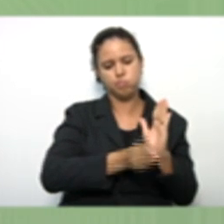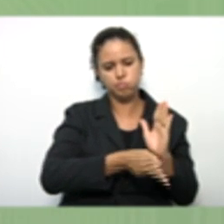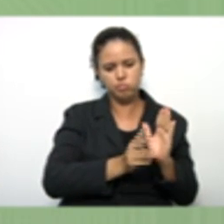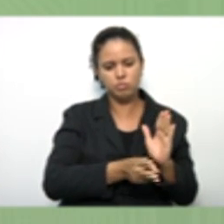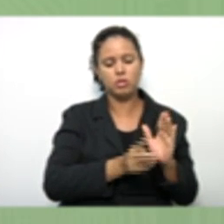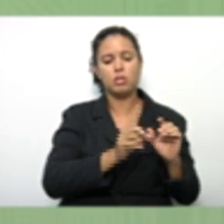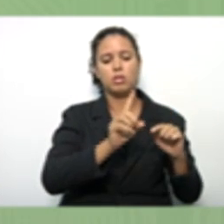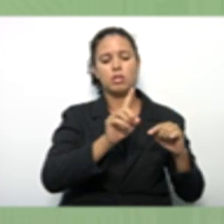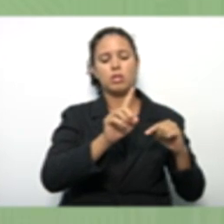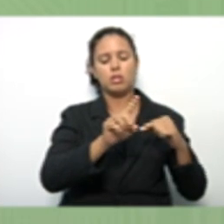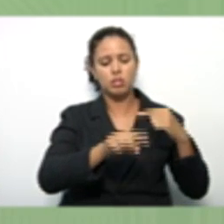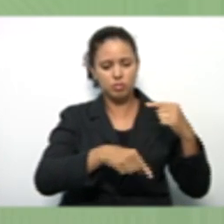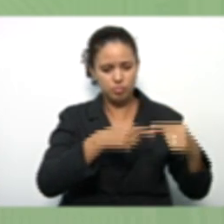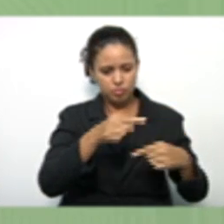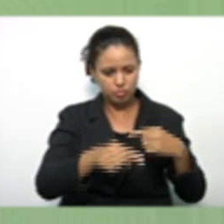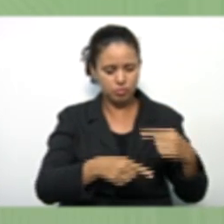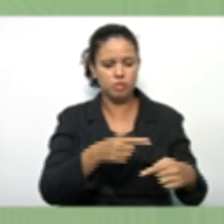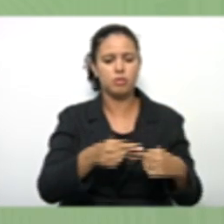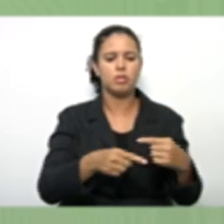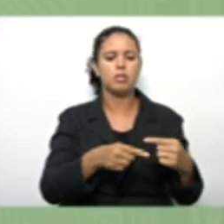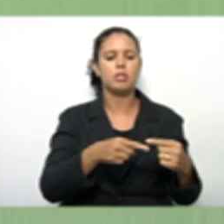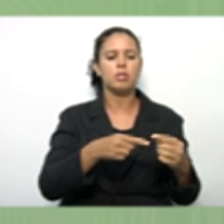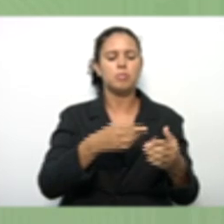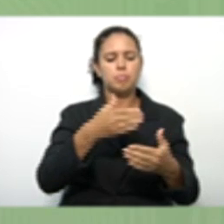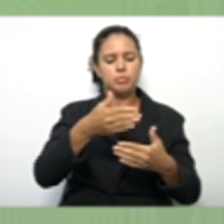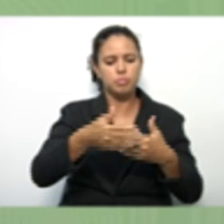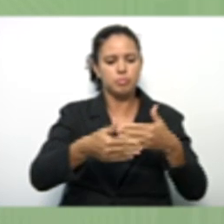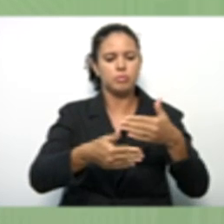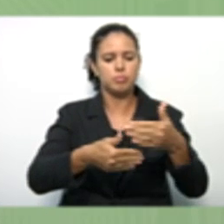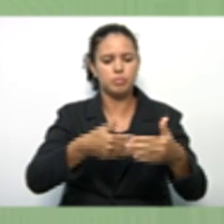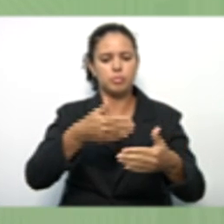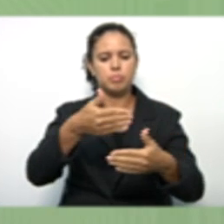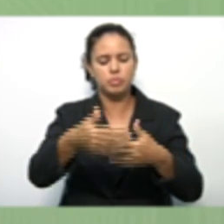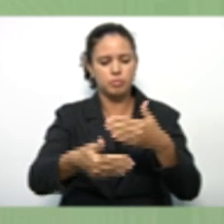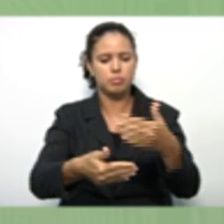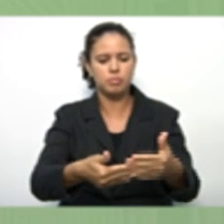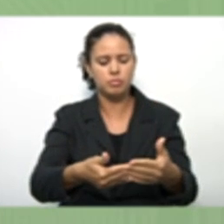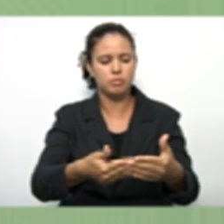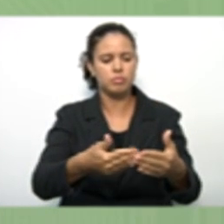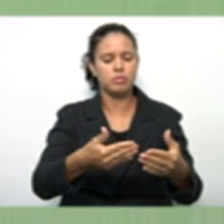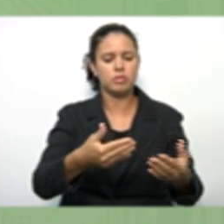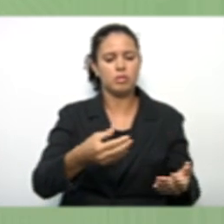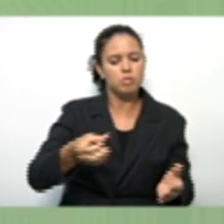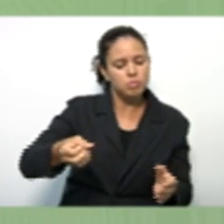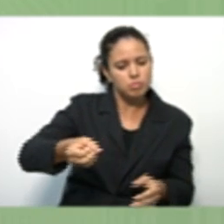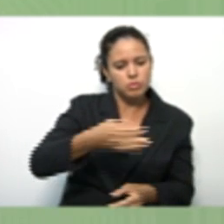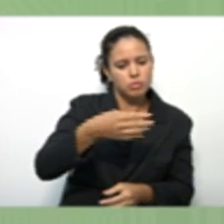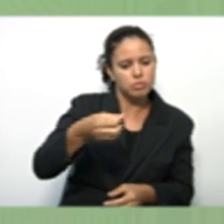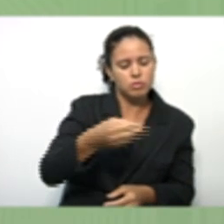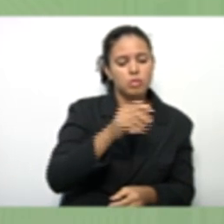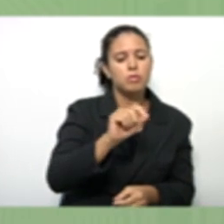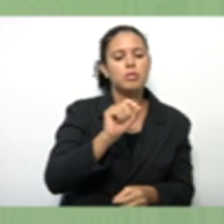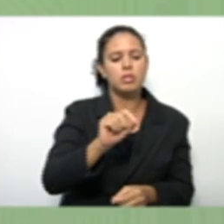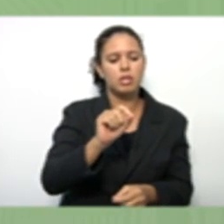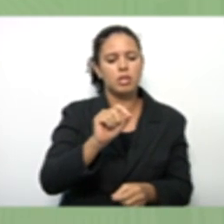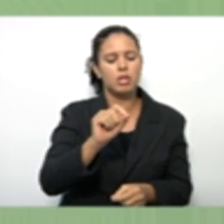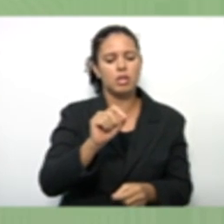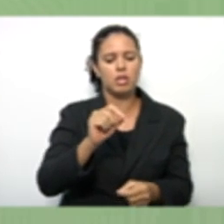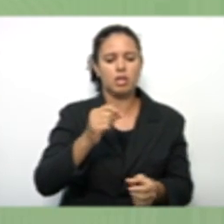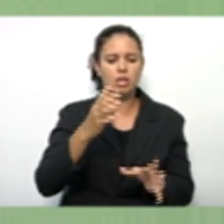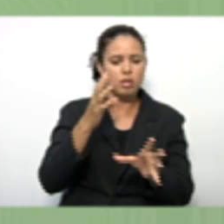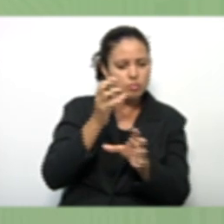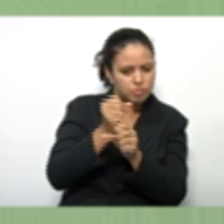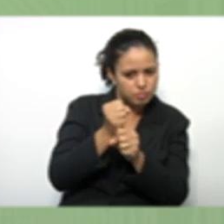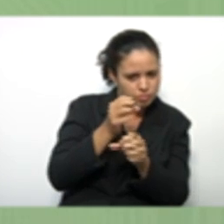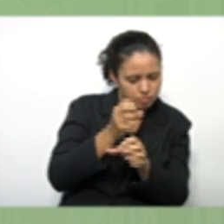partir desse momento, começou a surgir o quê? O seu patrimônio. Então, ele começou a ficar em um único espaço